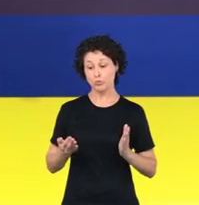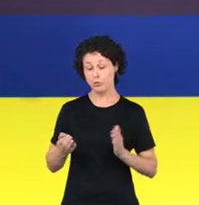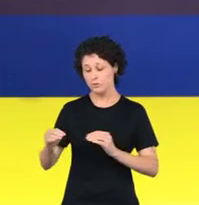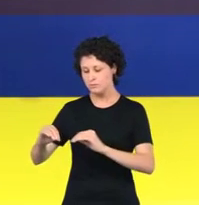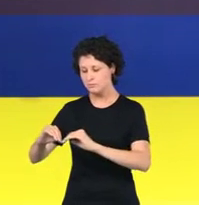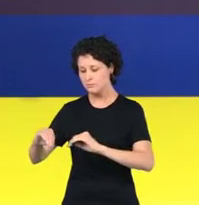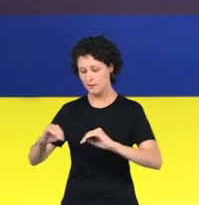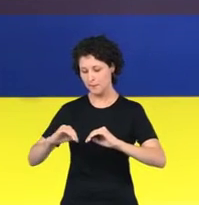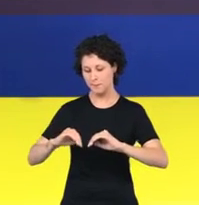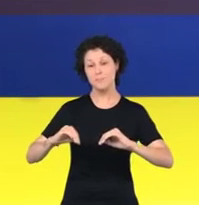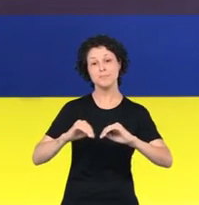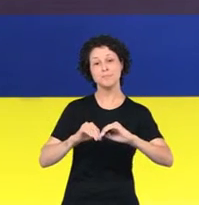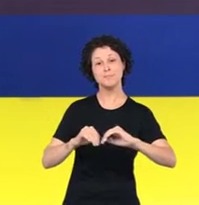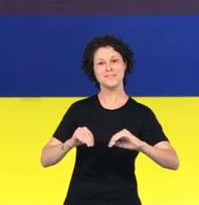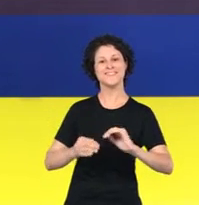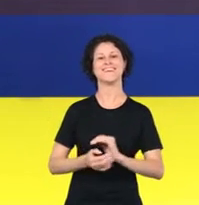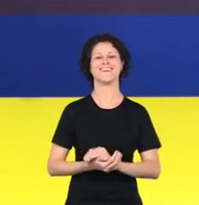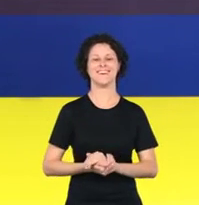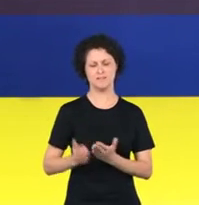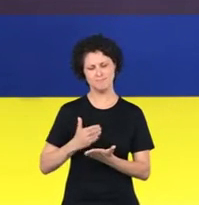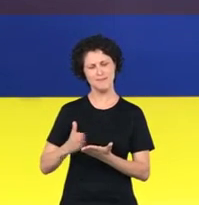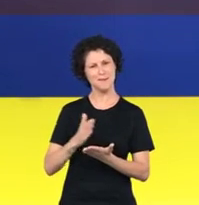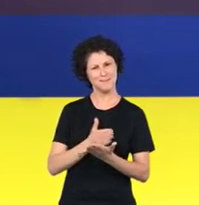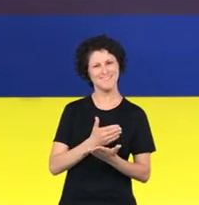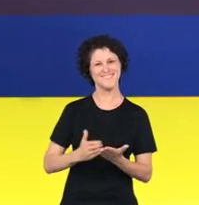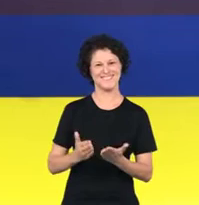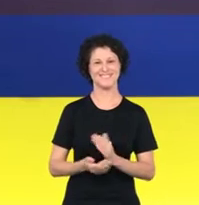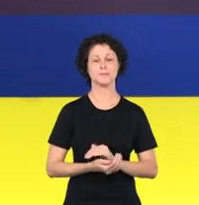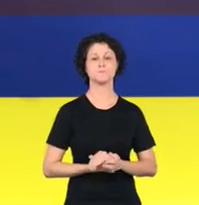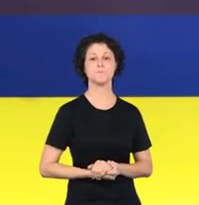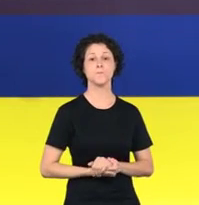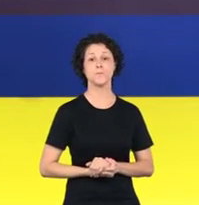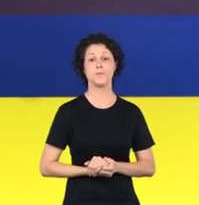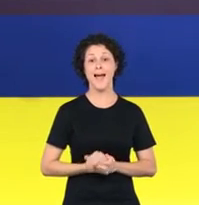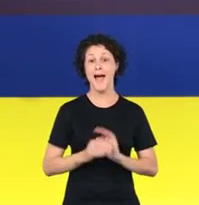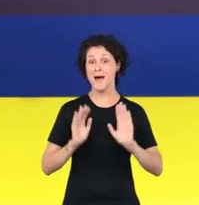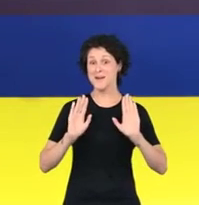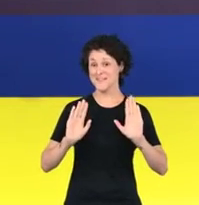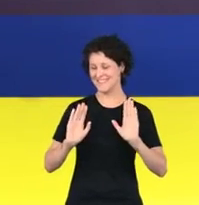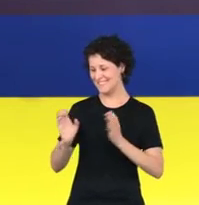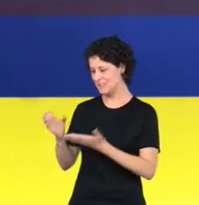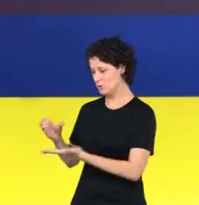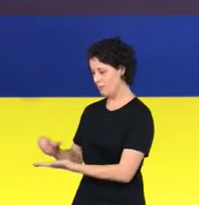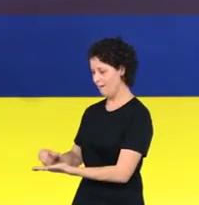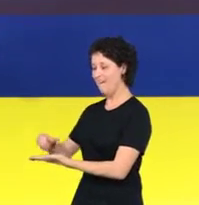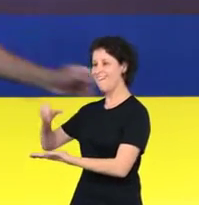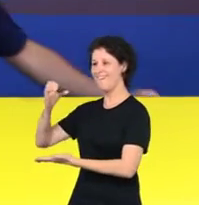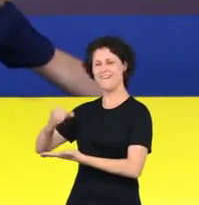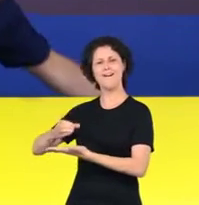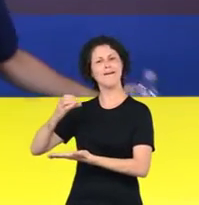Agora, eu preciso separar as claras das gemas e, para isso, eu preciso utilizar uma garrafa PET,